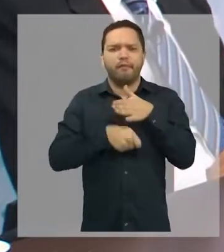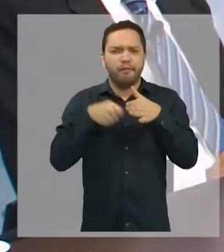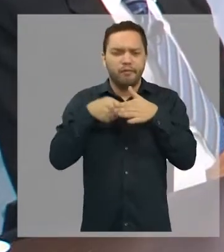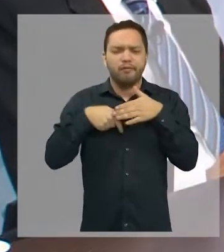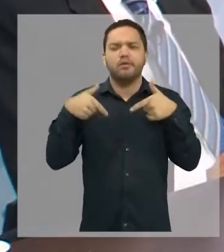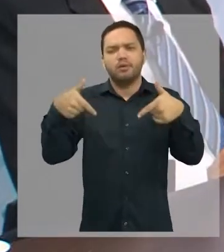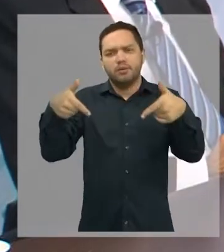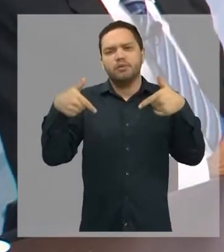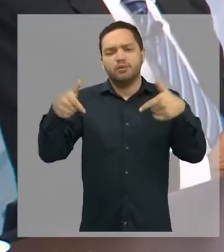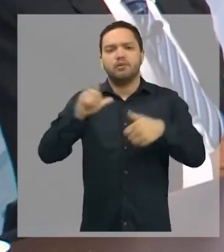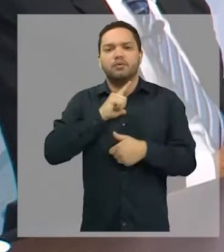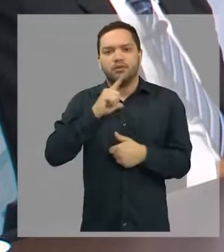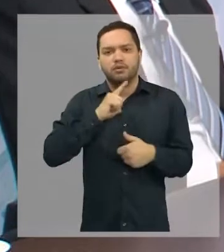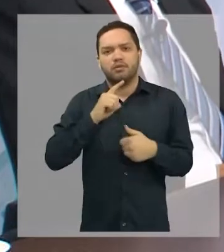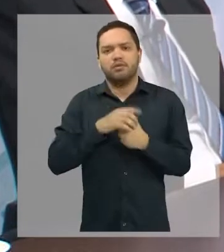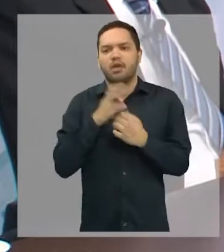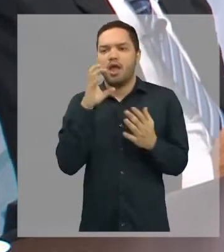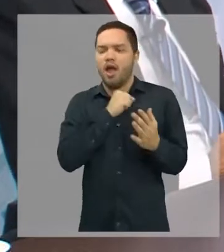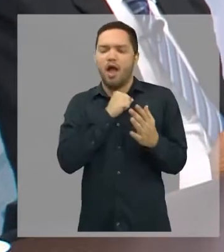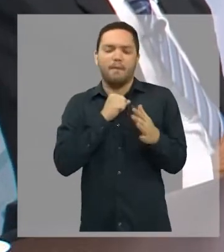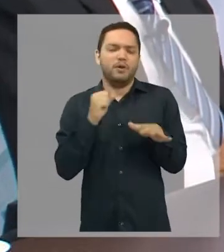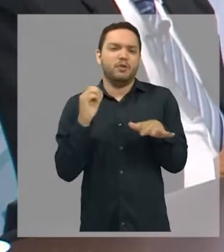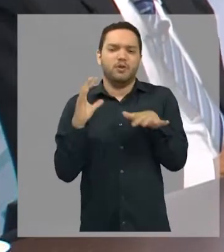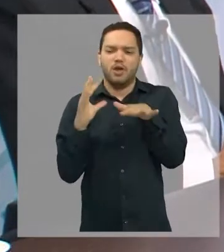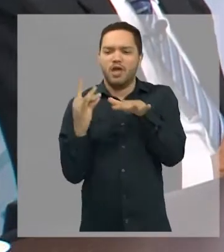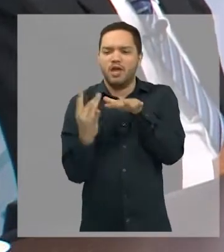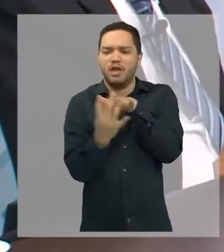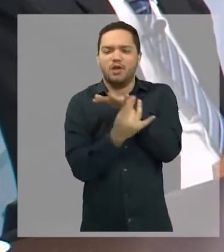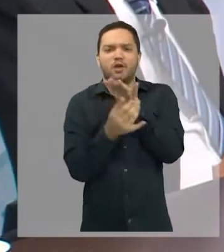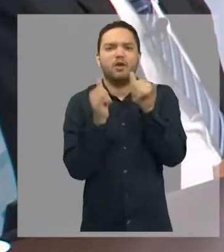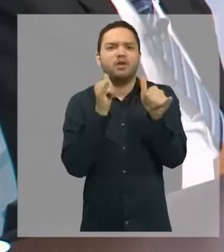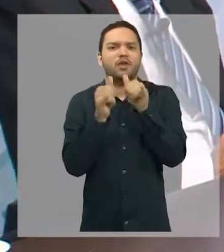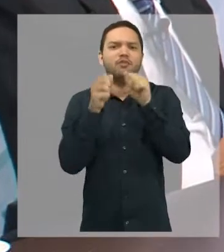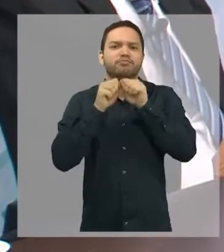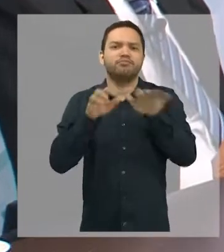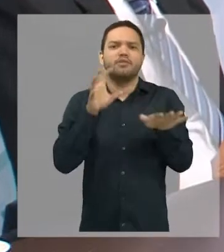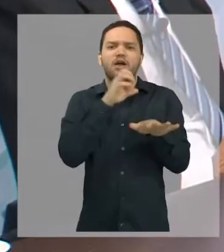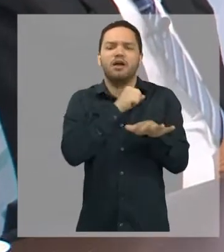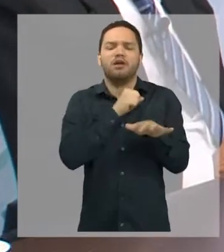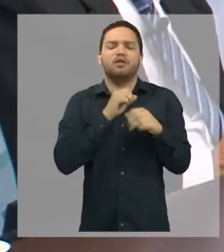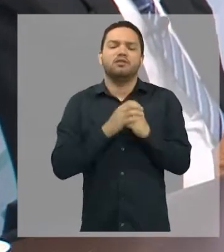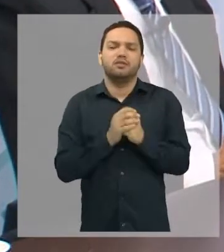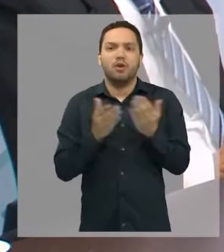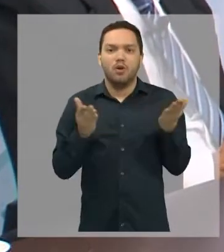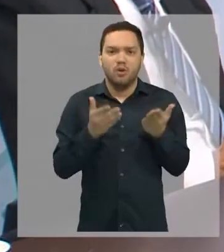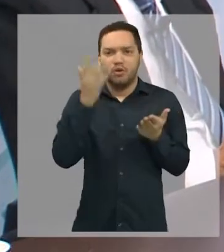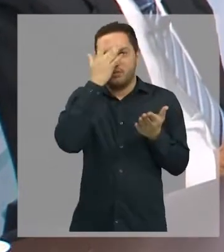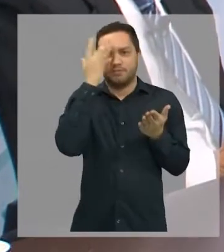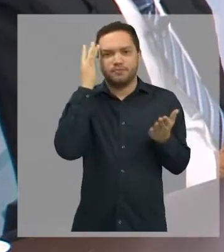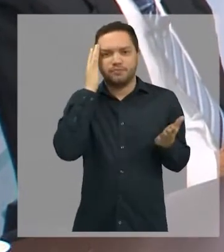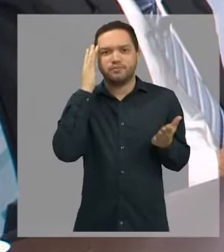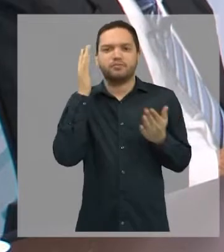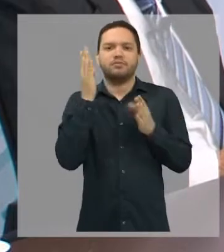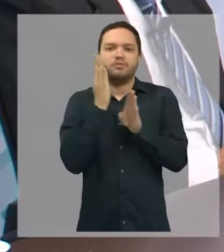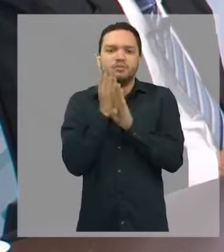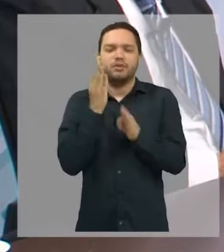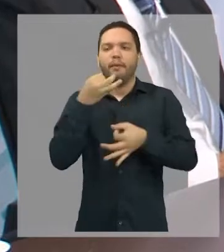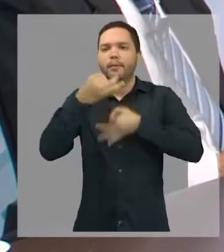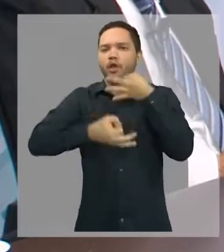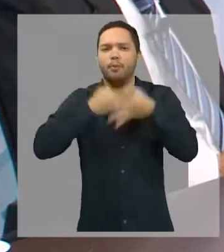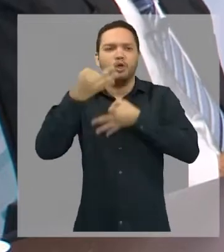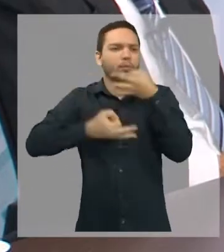E isso tem influência. As redes sociais, o homem comum passou a ter papel